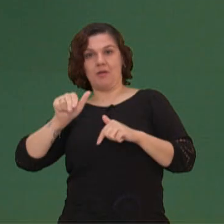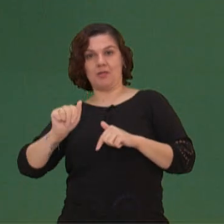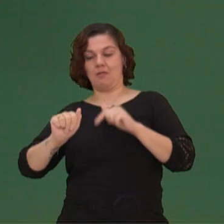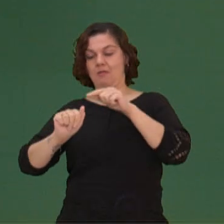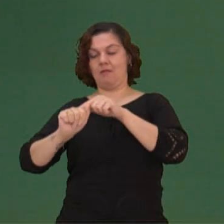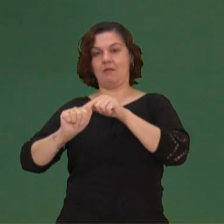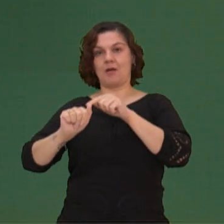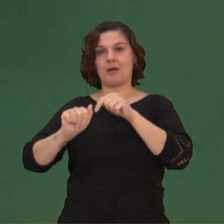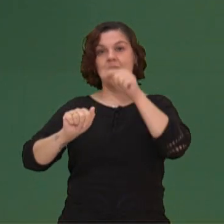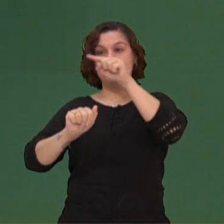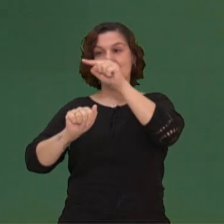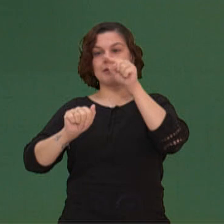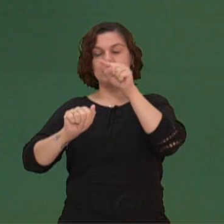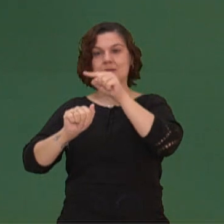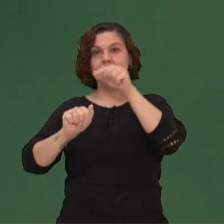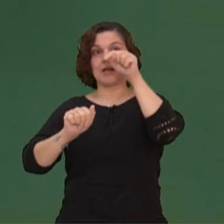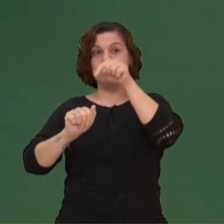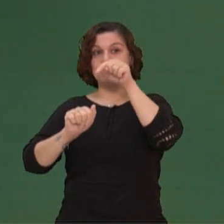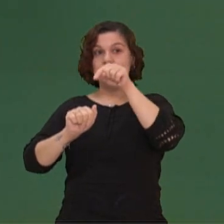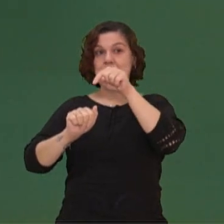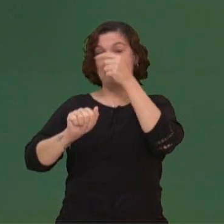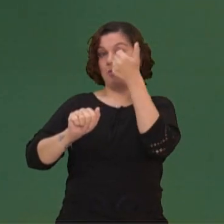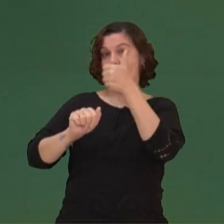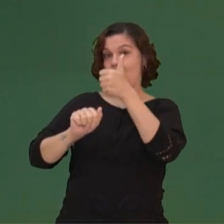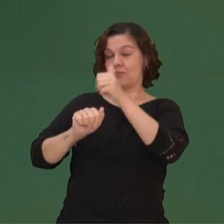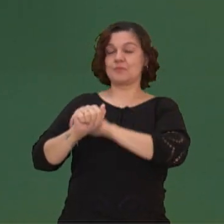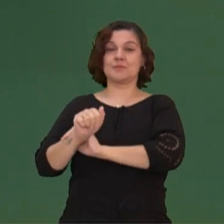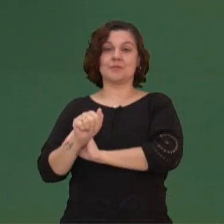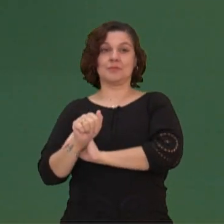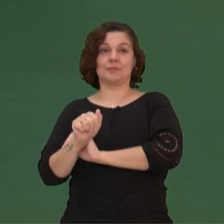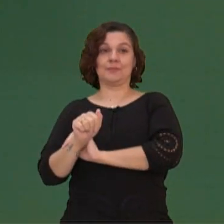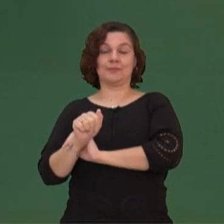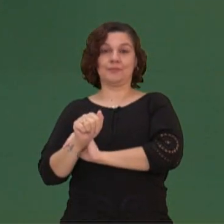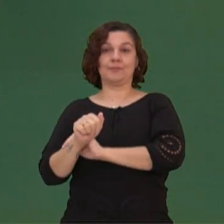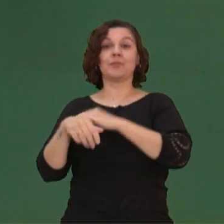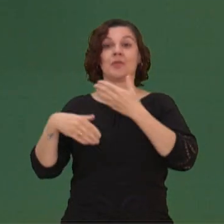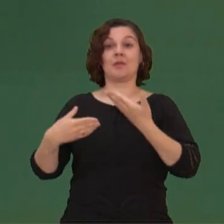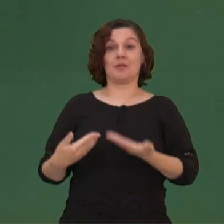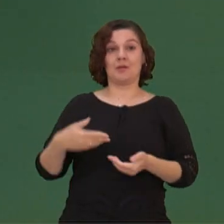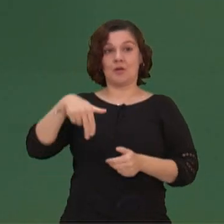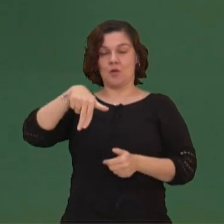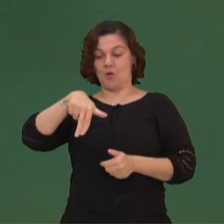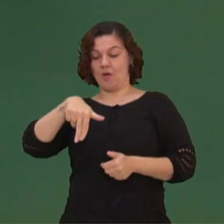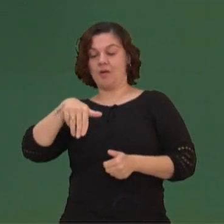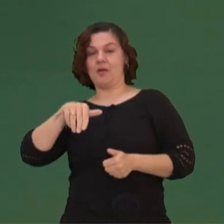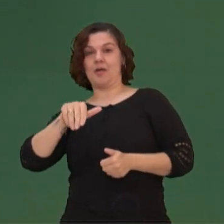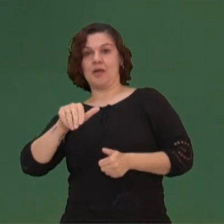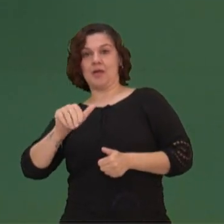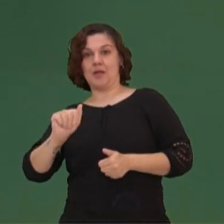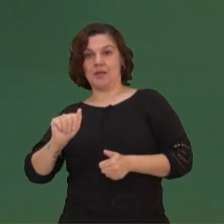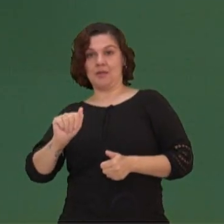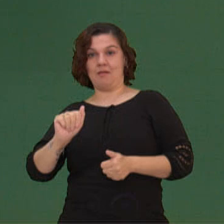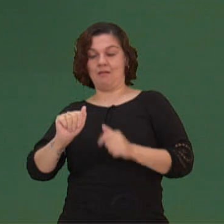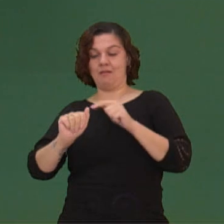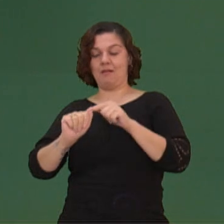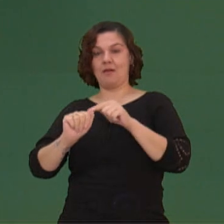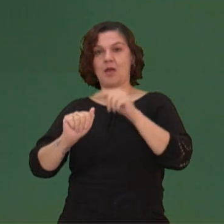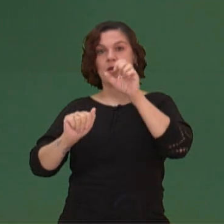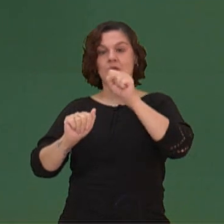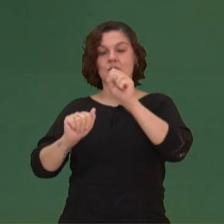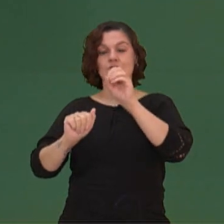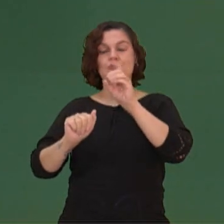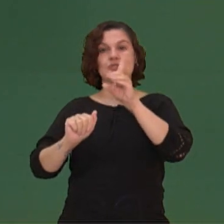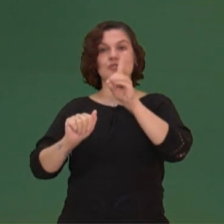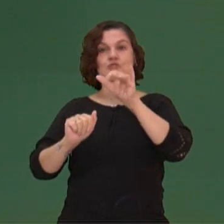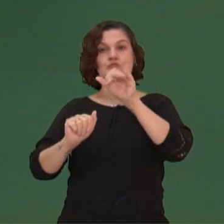número atômico. Esse é o Z do átomo de sódio. Esse sódio aqui, que a gente escreve com o símbolo Na, porque é um